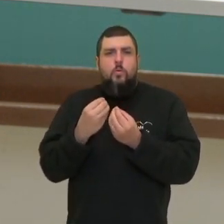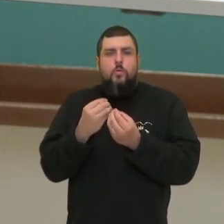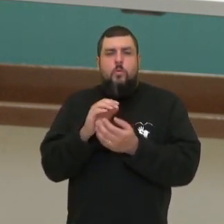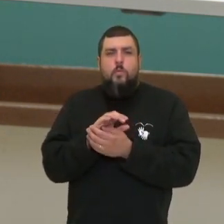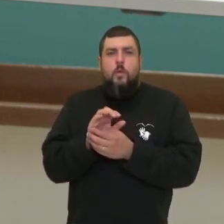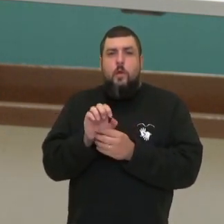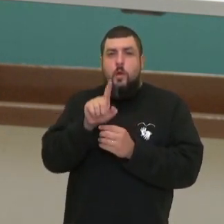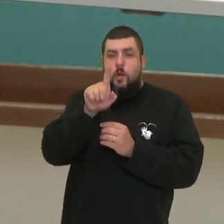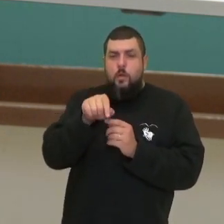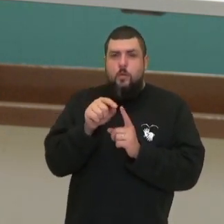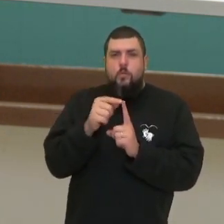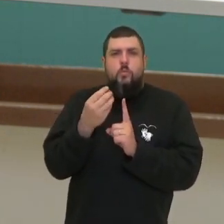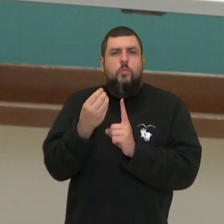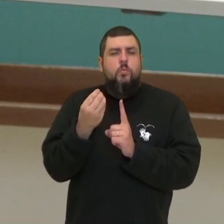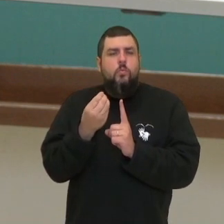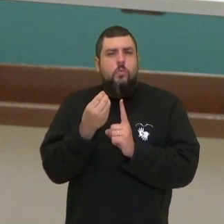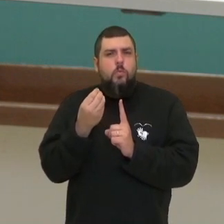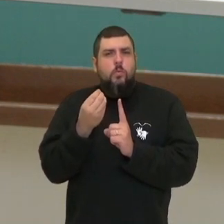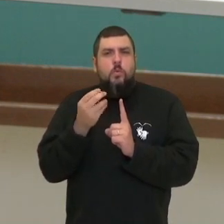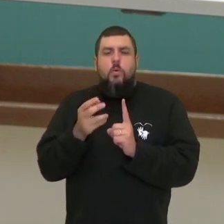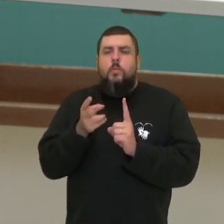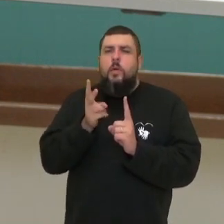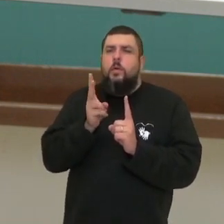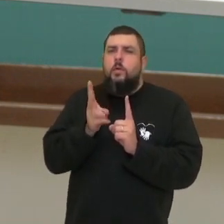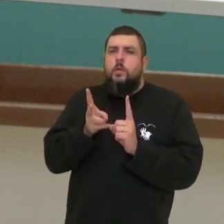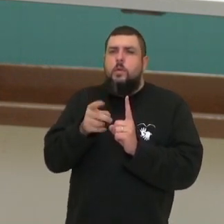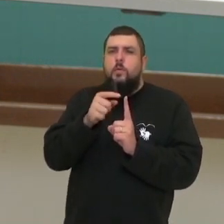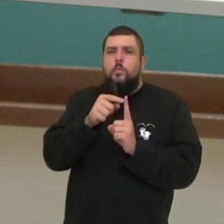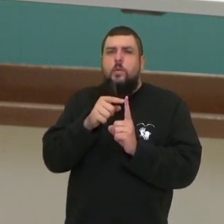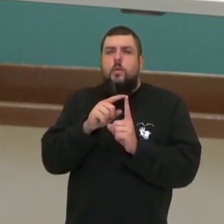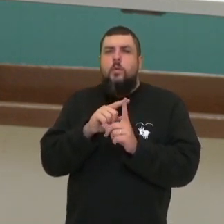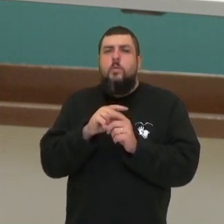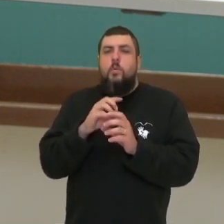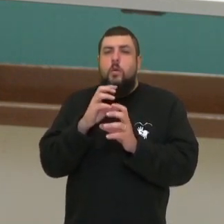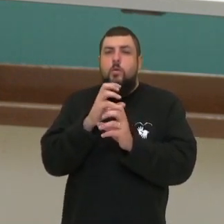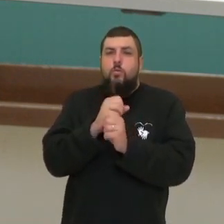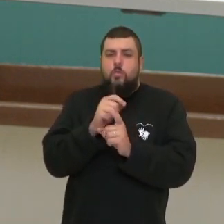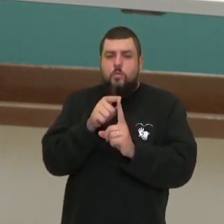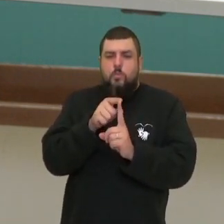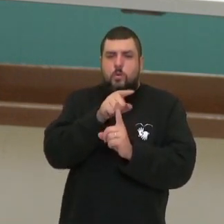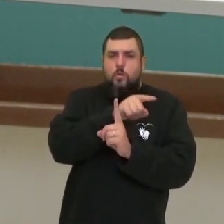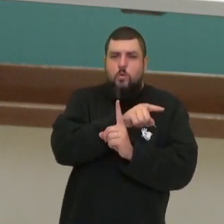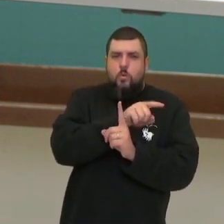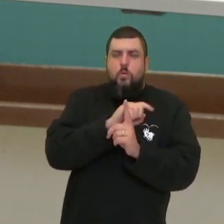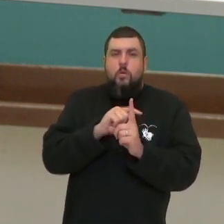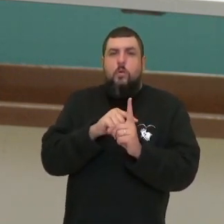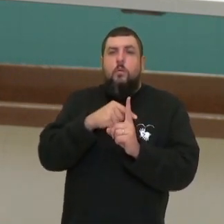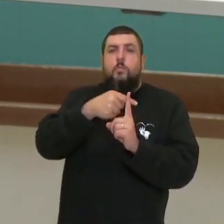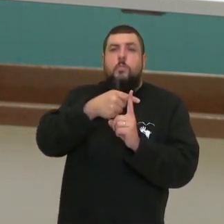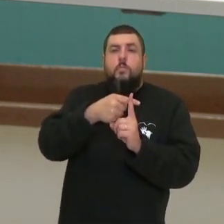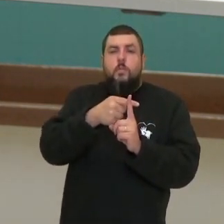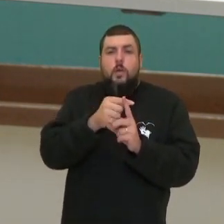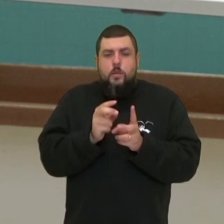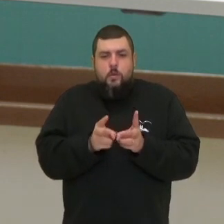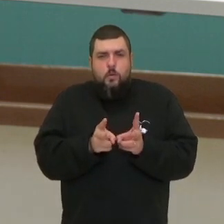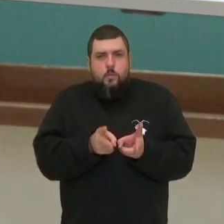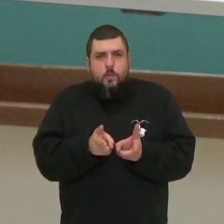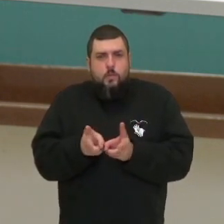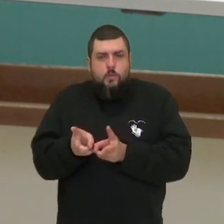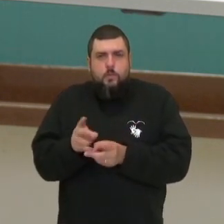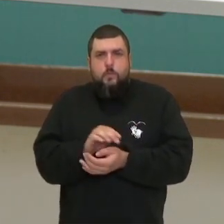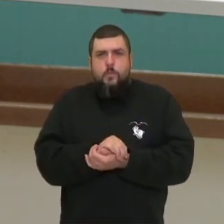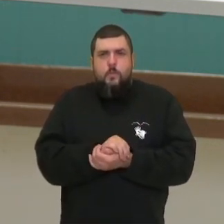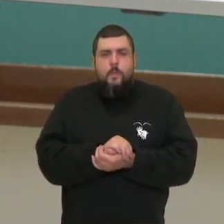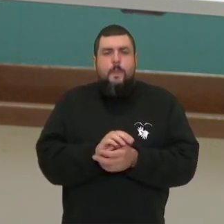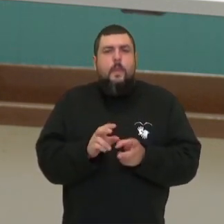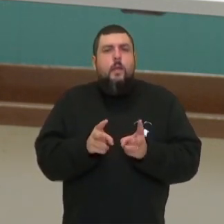é determinado sempre somando o termo anterior com uma constante. Nesse caso, a nossa constante